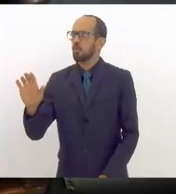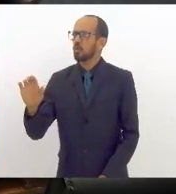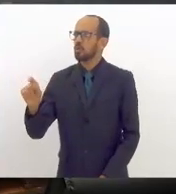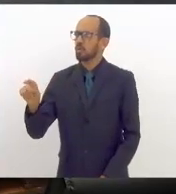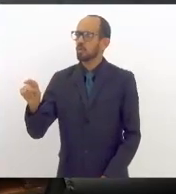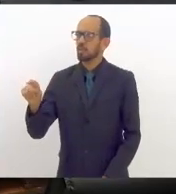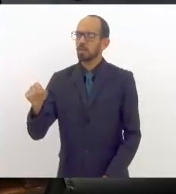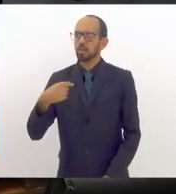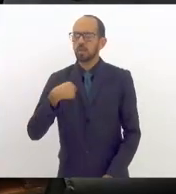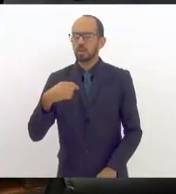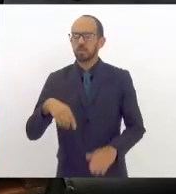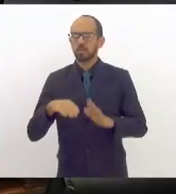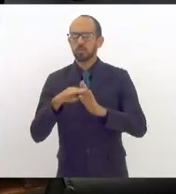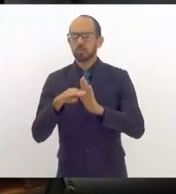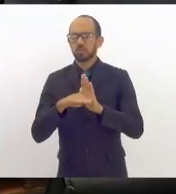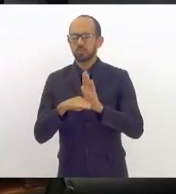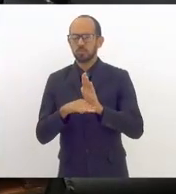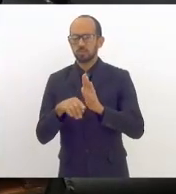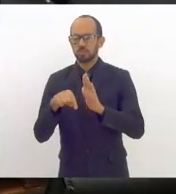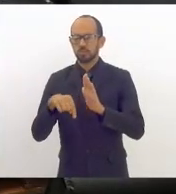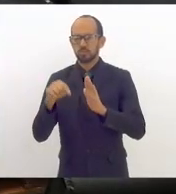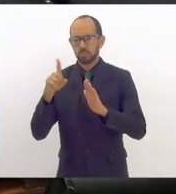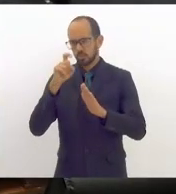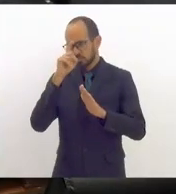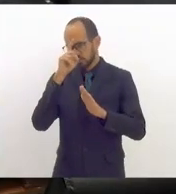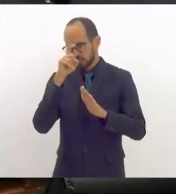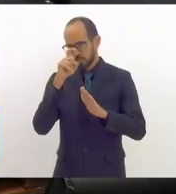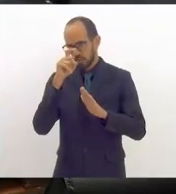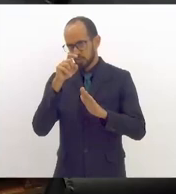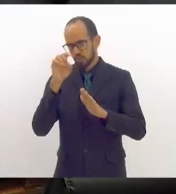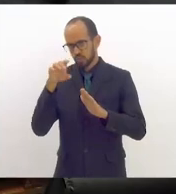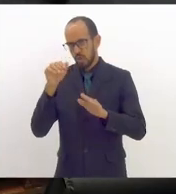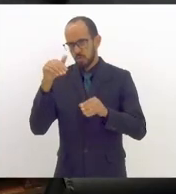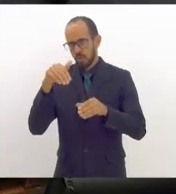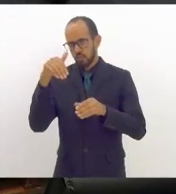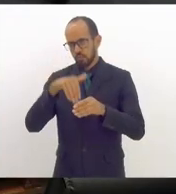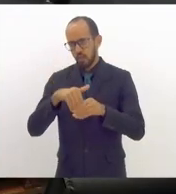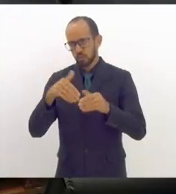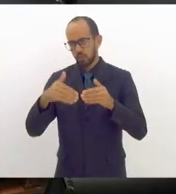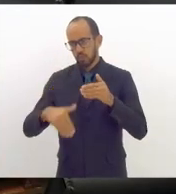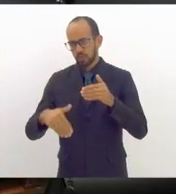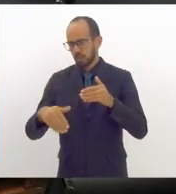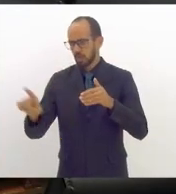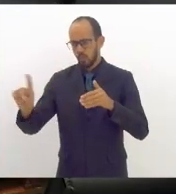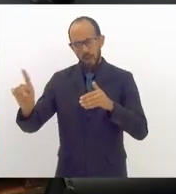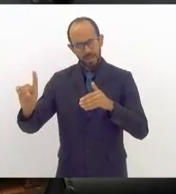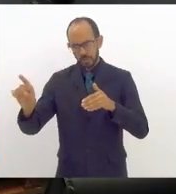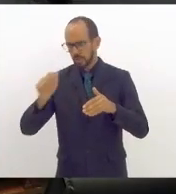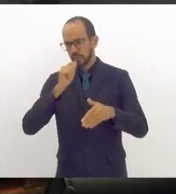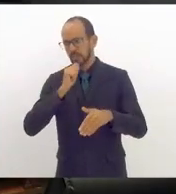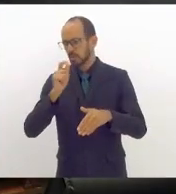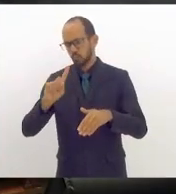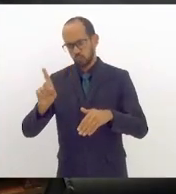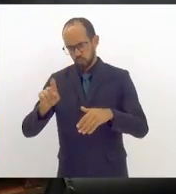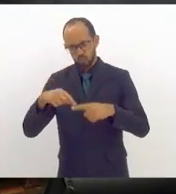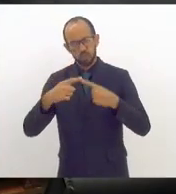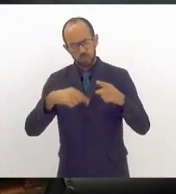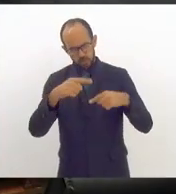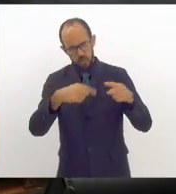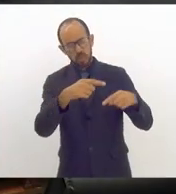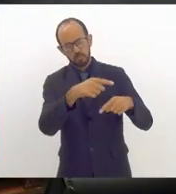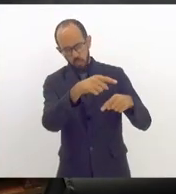aqui no hospital Serra para consignado ainda não abriu não quando abrir você